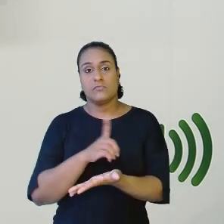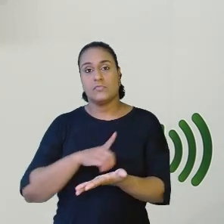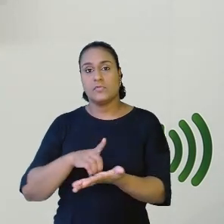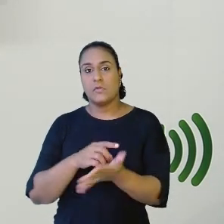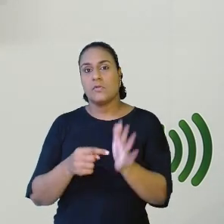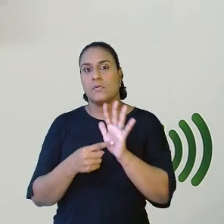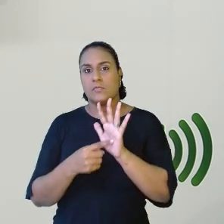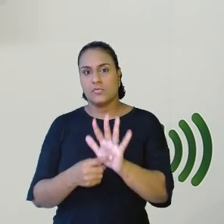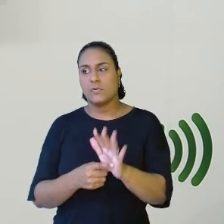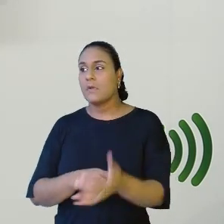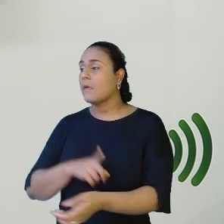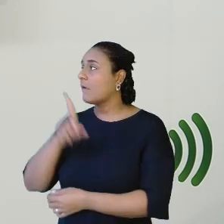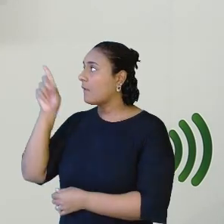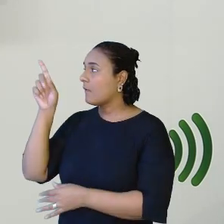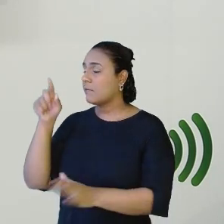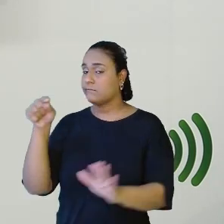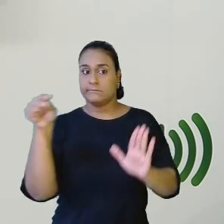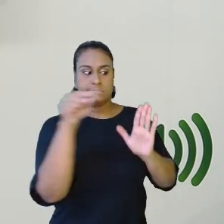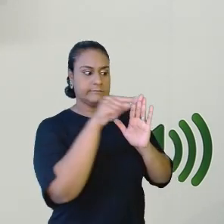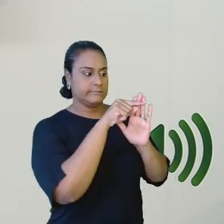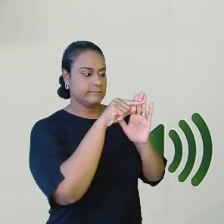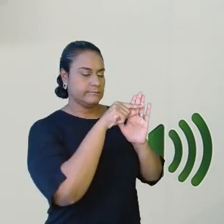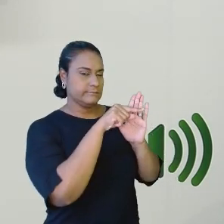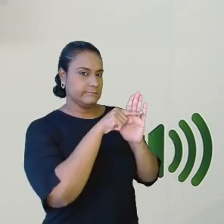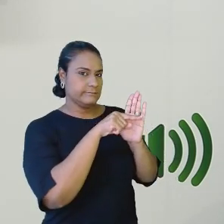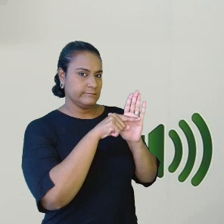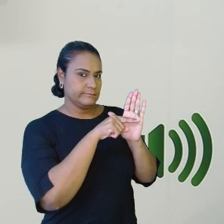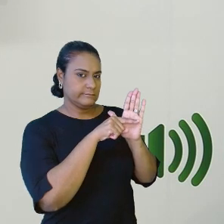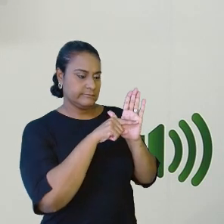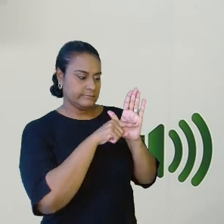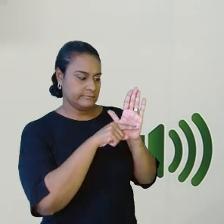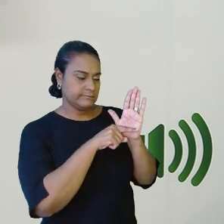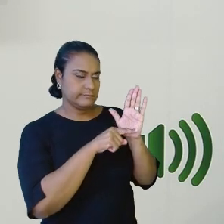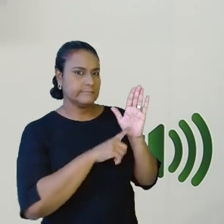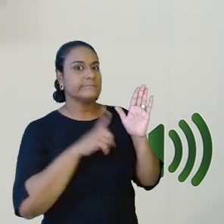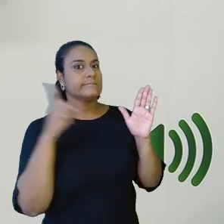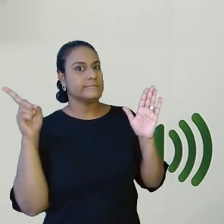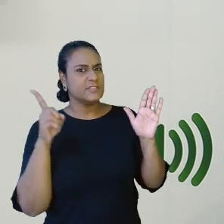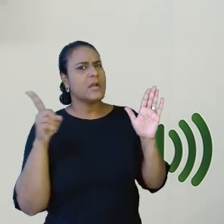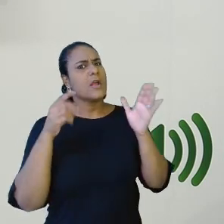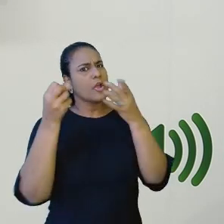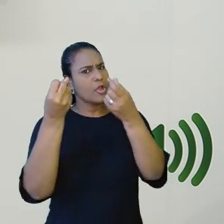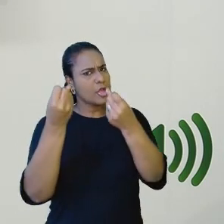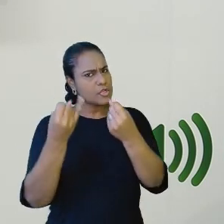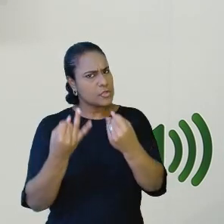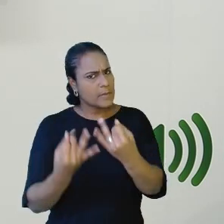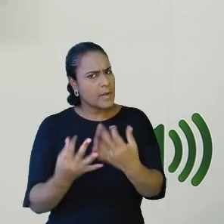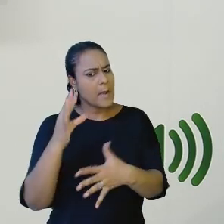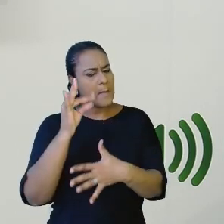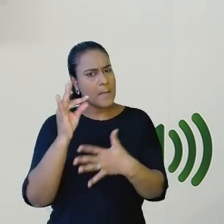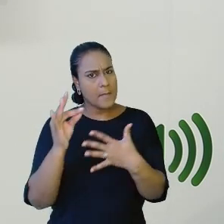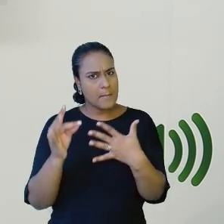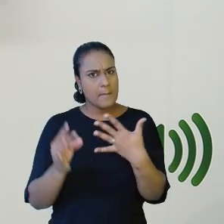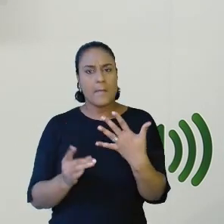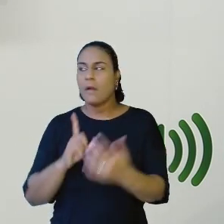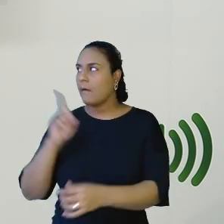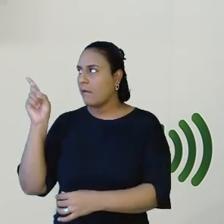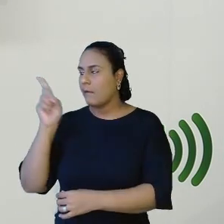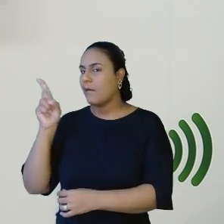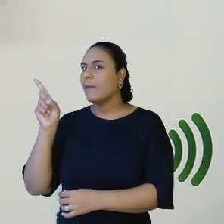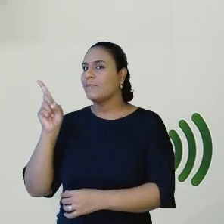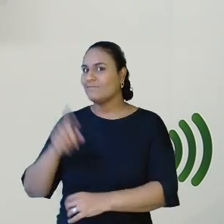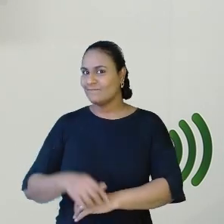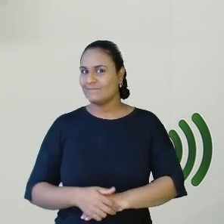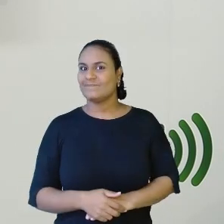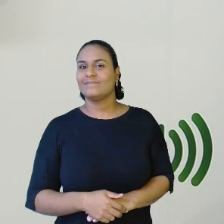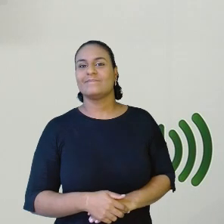vocês, o gameplay, a design, o trailer honesto, a pastiche, o cyberpoema e o texto